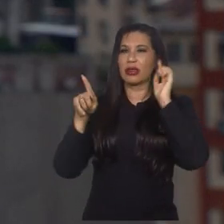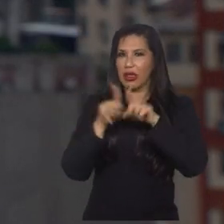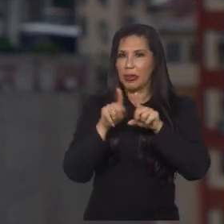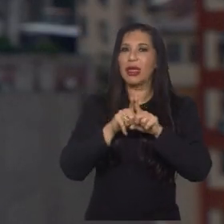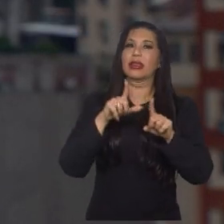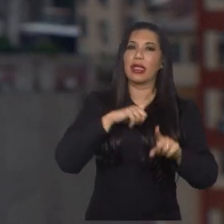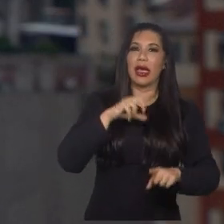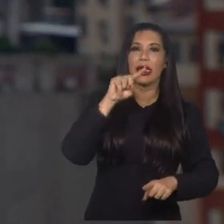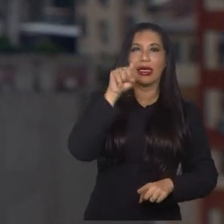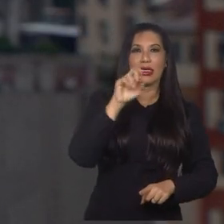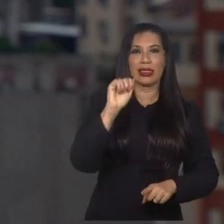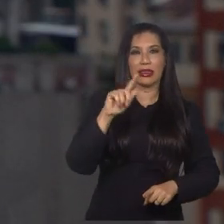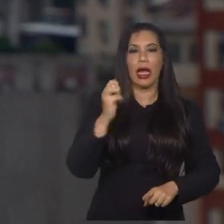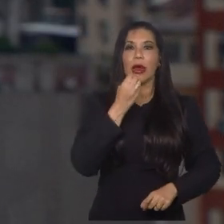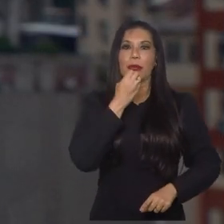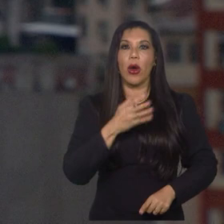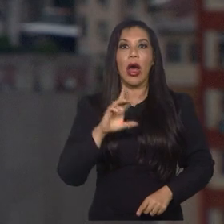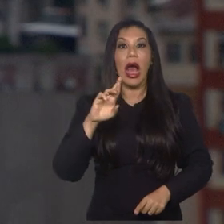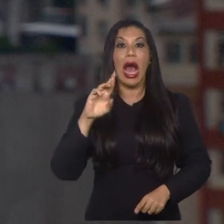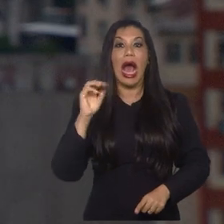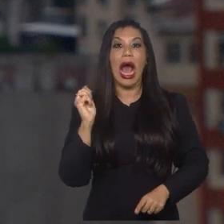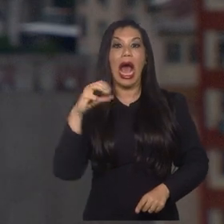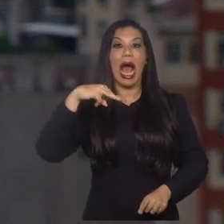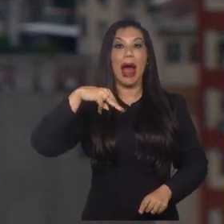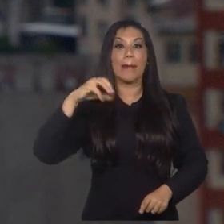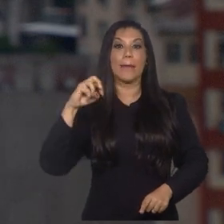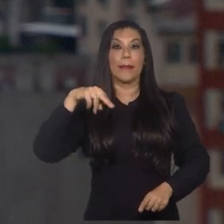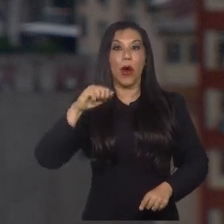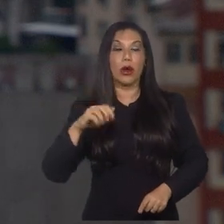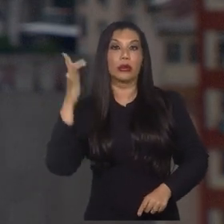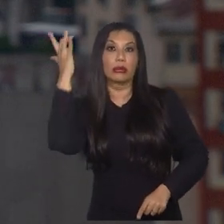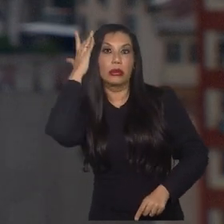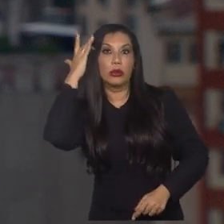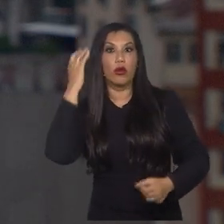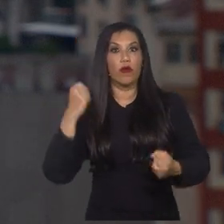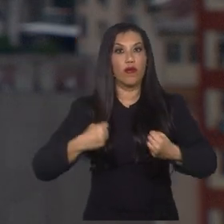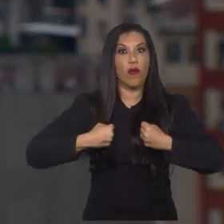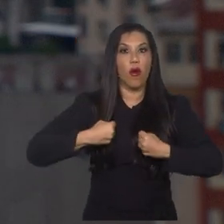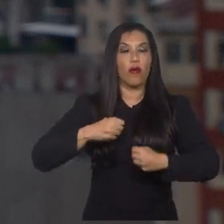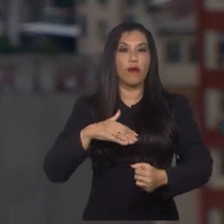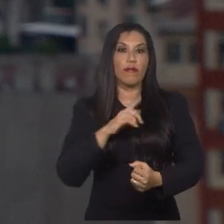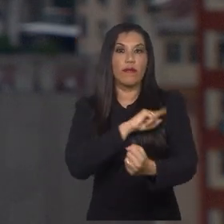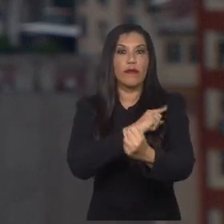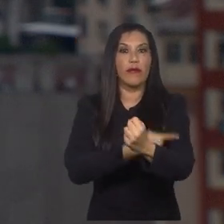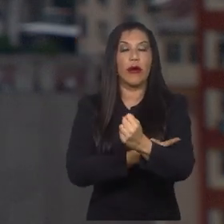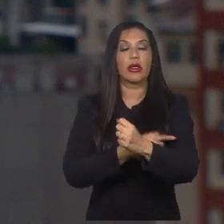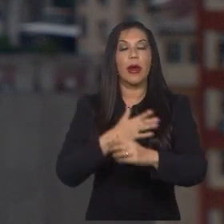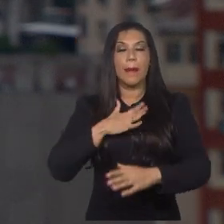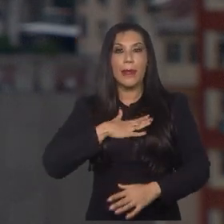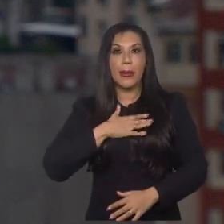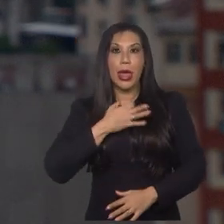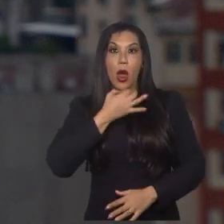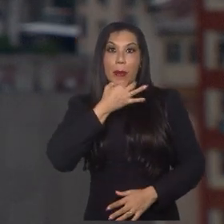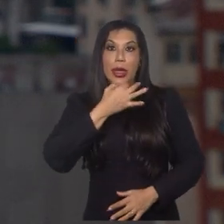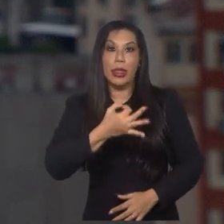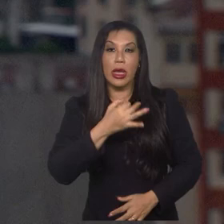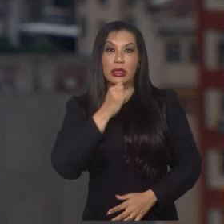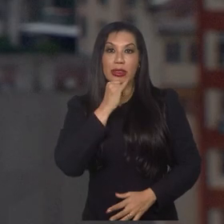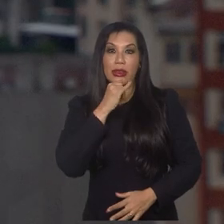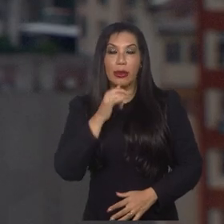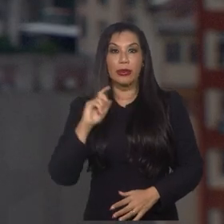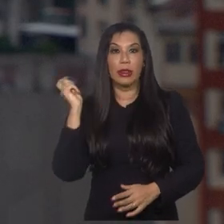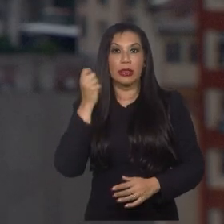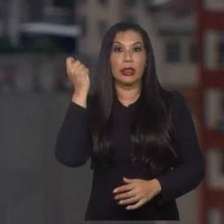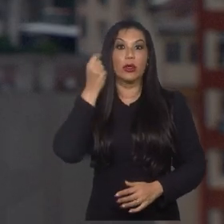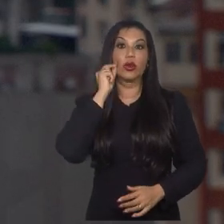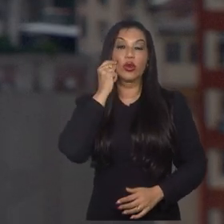isso pode trazer algumas dificuldades. Mas a Ramona é uma jogadora habilidosa e ela é forte. E o grande trunfo para mim, à frente, ali na